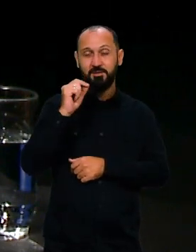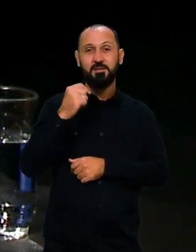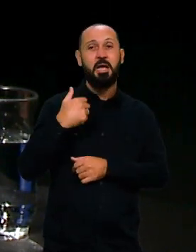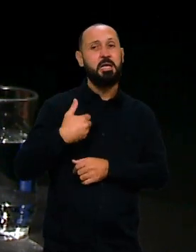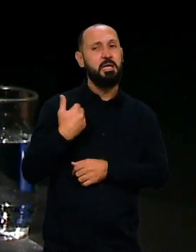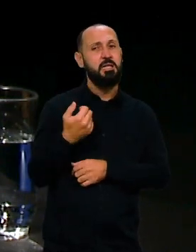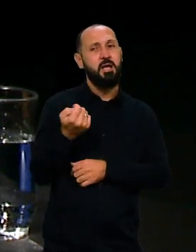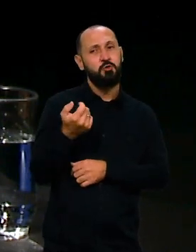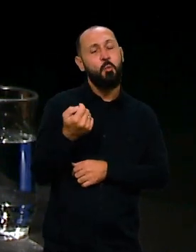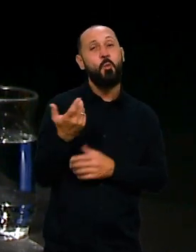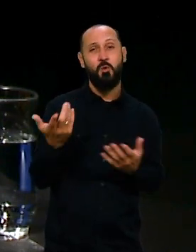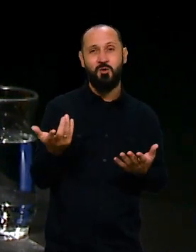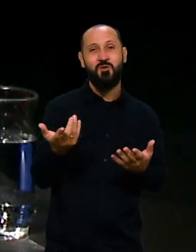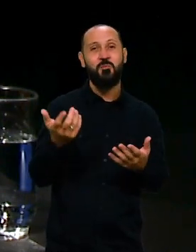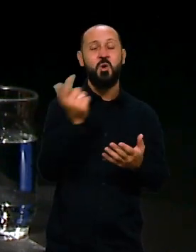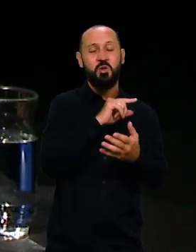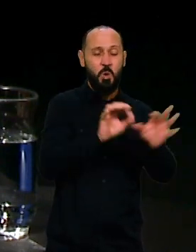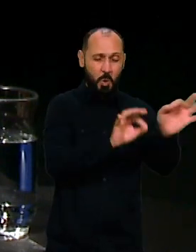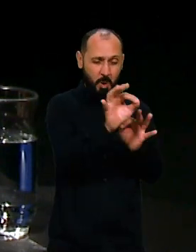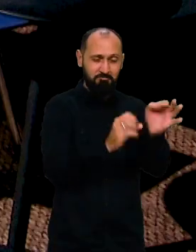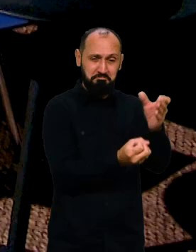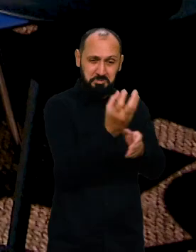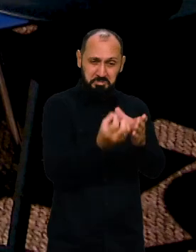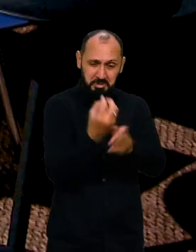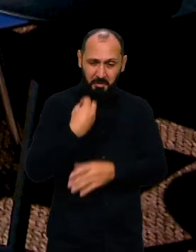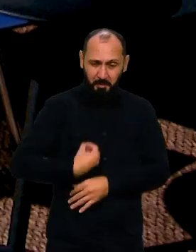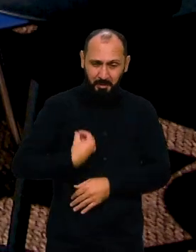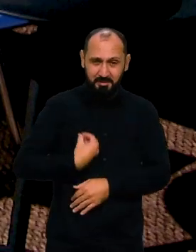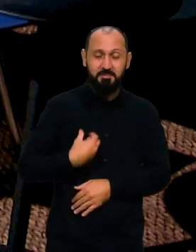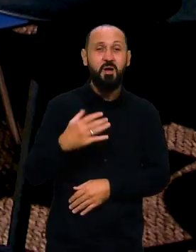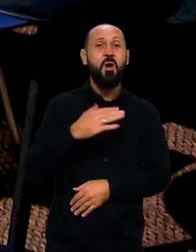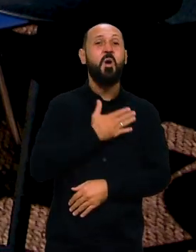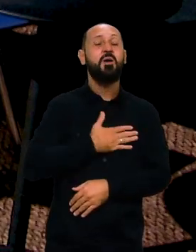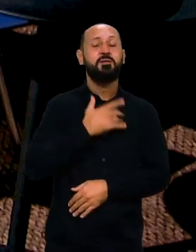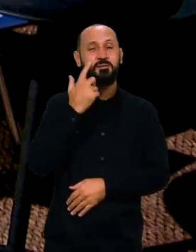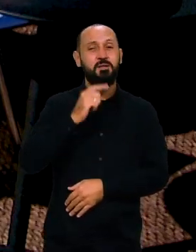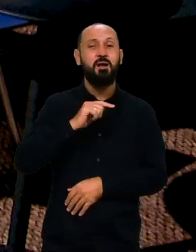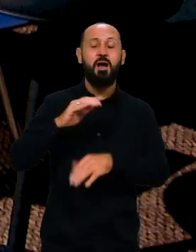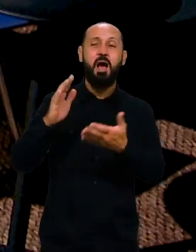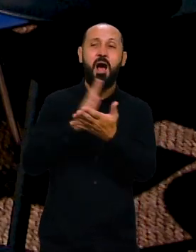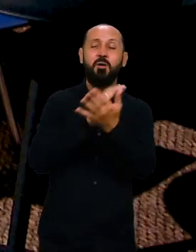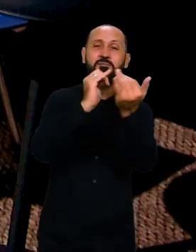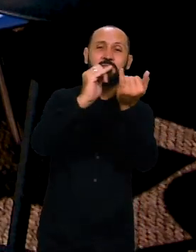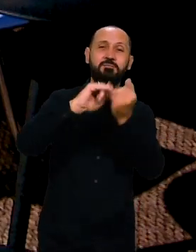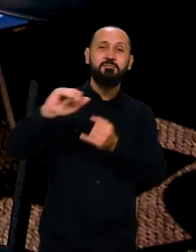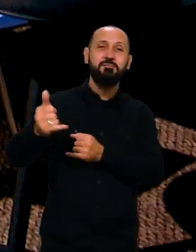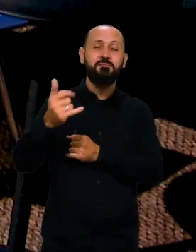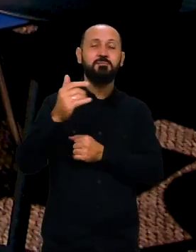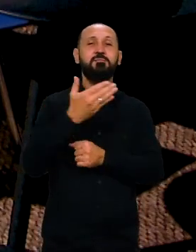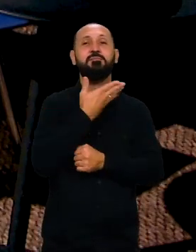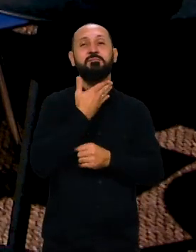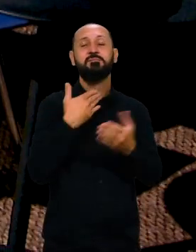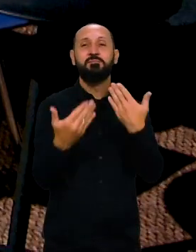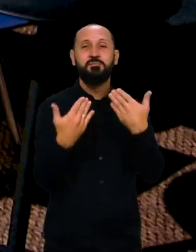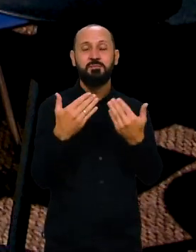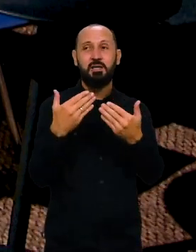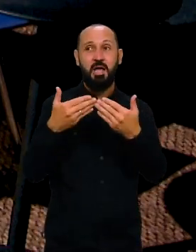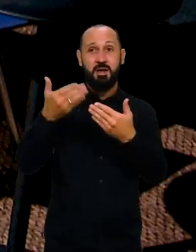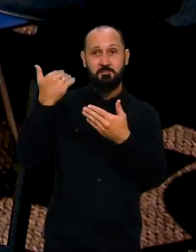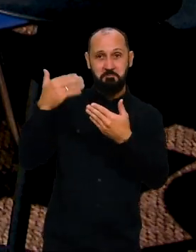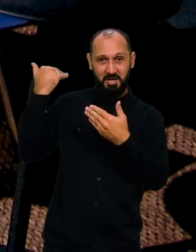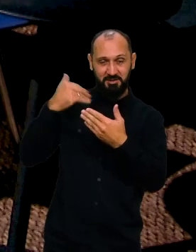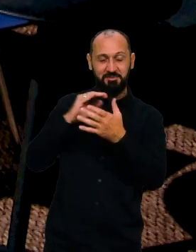apesar da sua pouca idade, para ter construído tantas coisas, mas eu também gosto de pegar aqui alguns papos que a gente tem